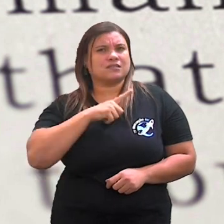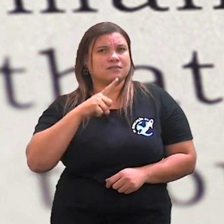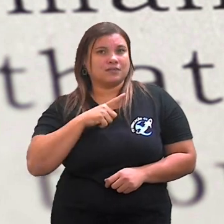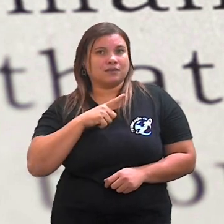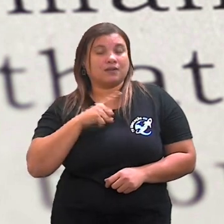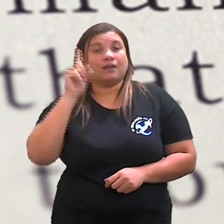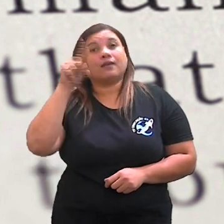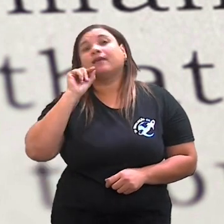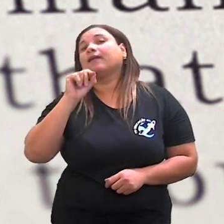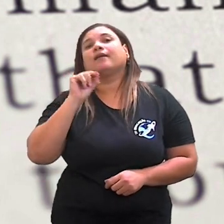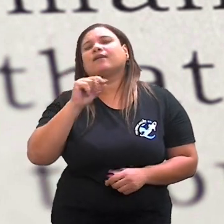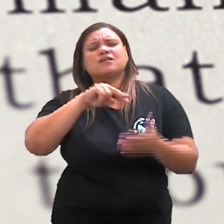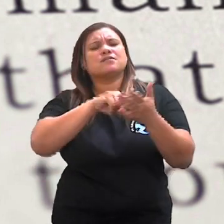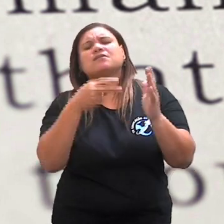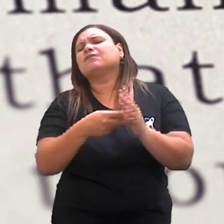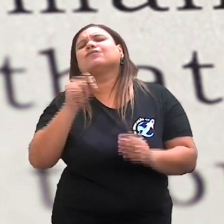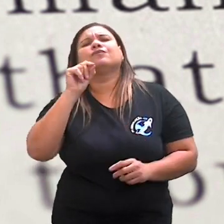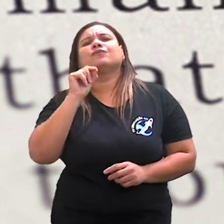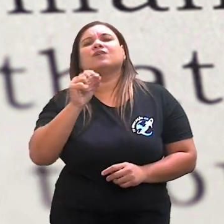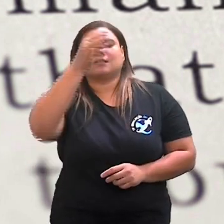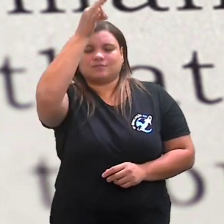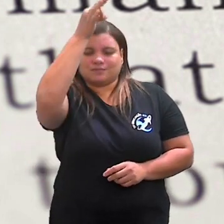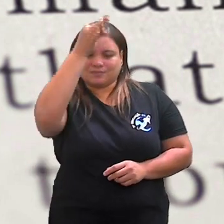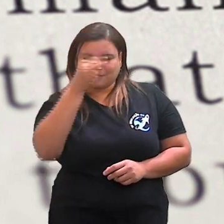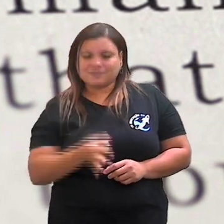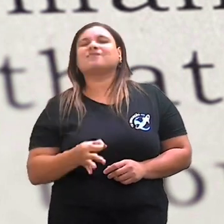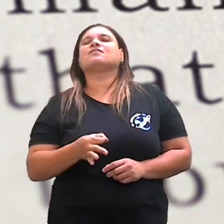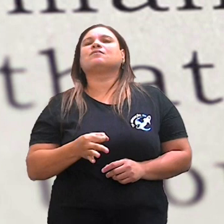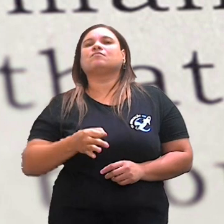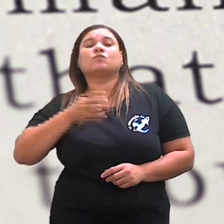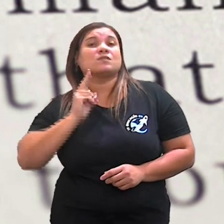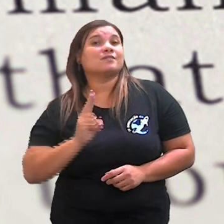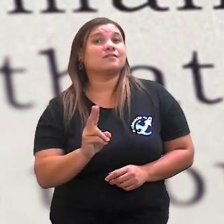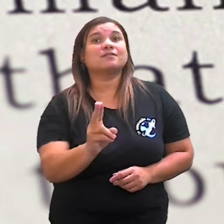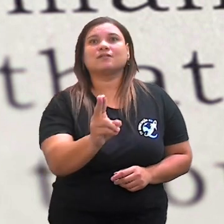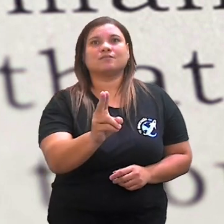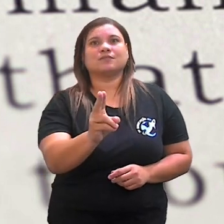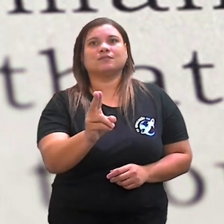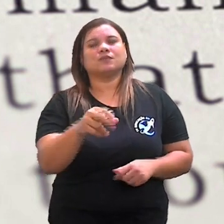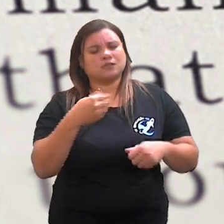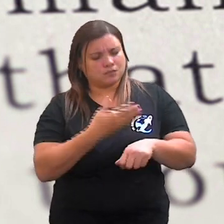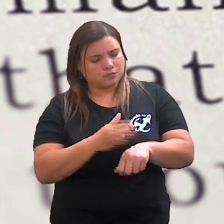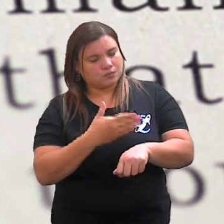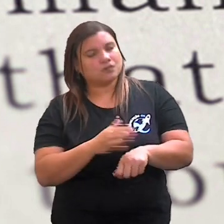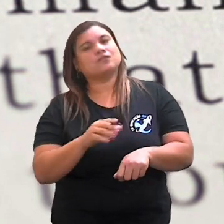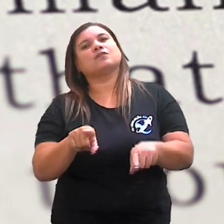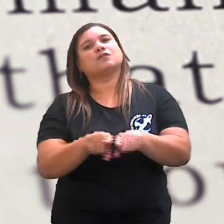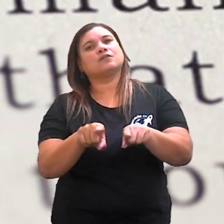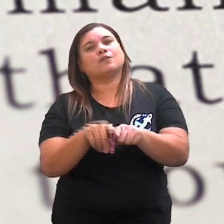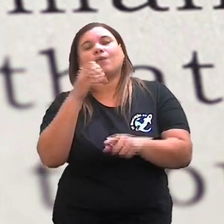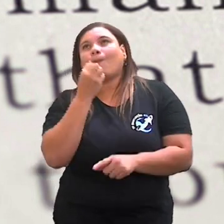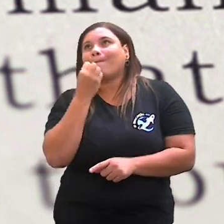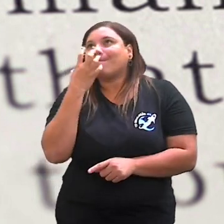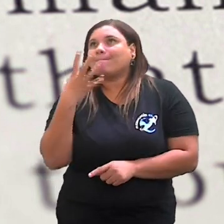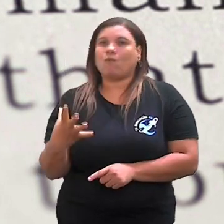situação, conforme as regras da sociedade. Ou seja, praticar o bem pelo bem. E aí, o